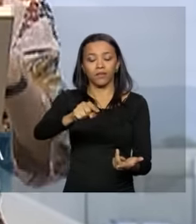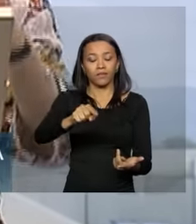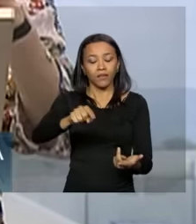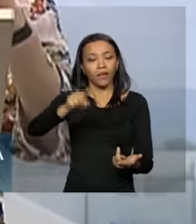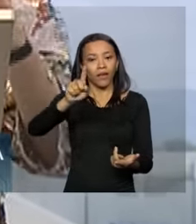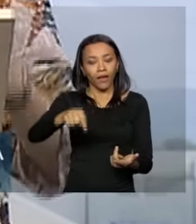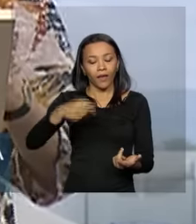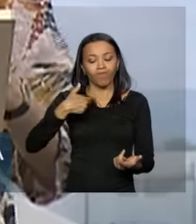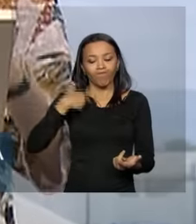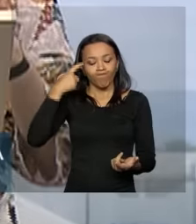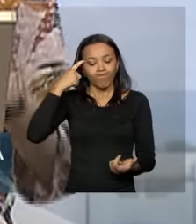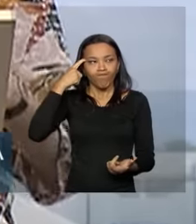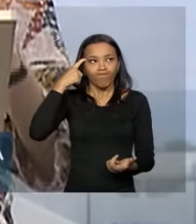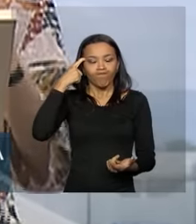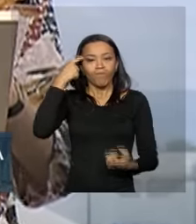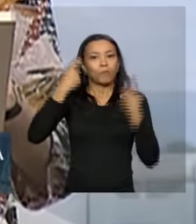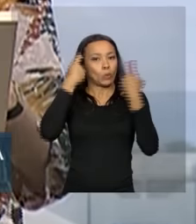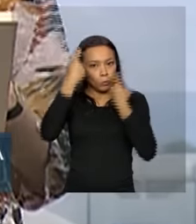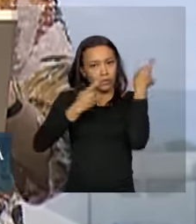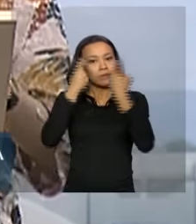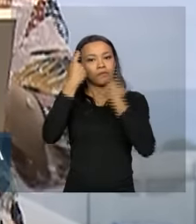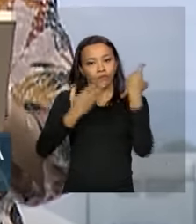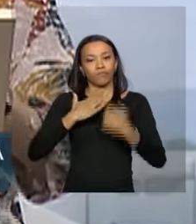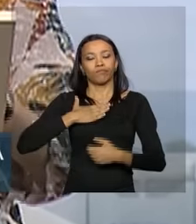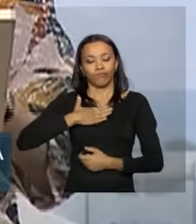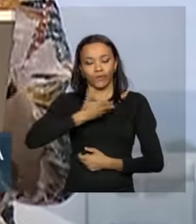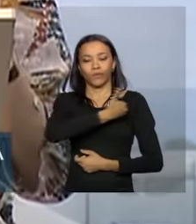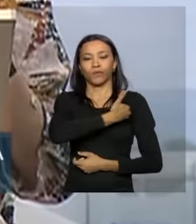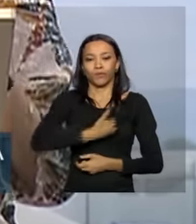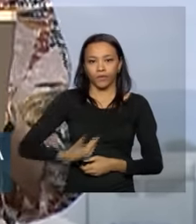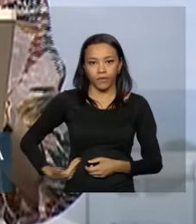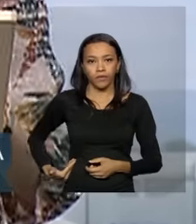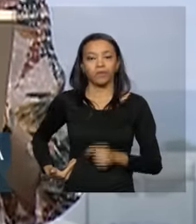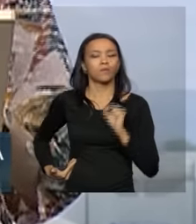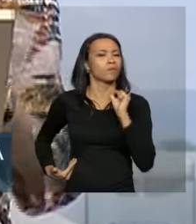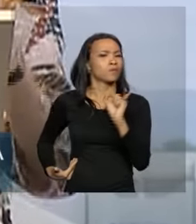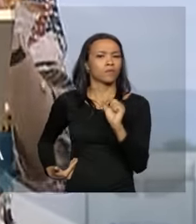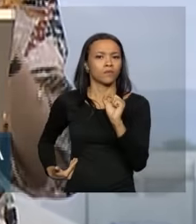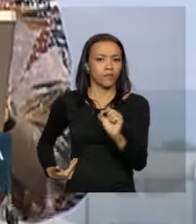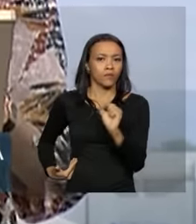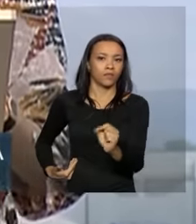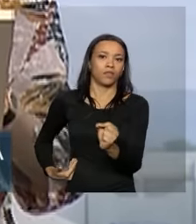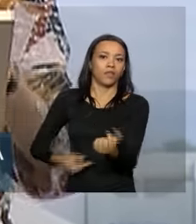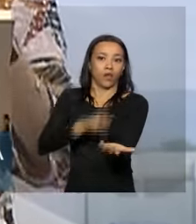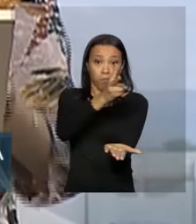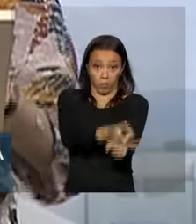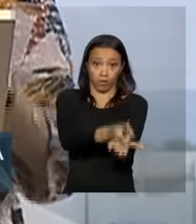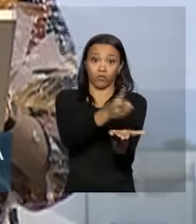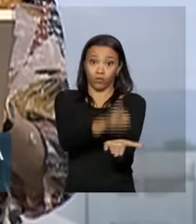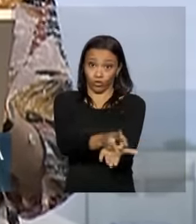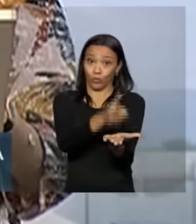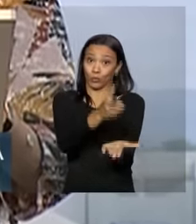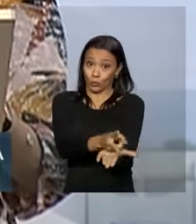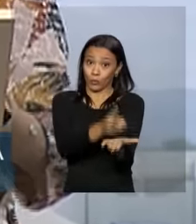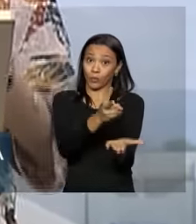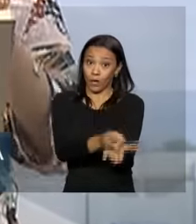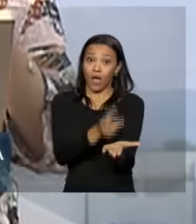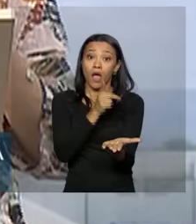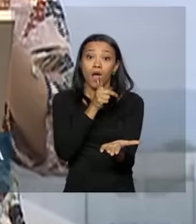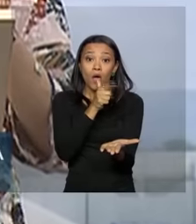grande preocupação do meu governo a preservação do rio do Velho Chico.